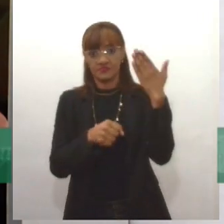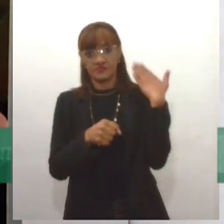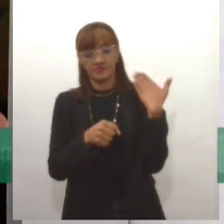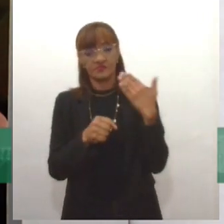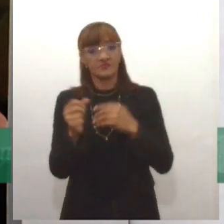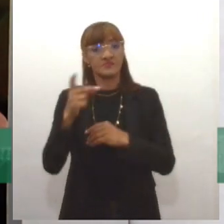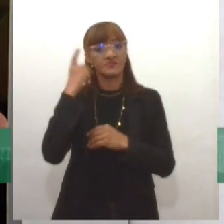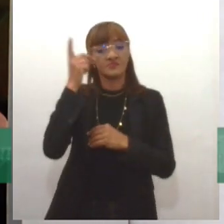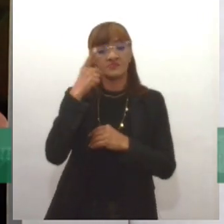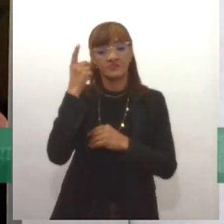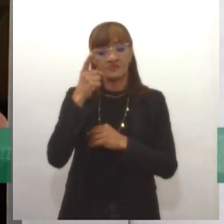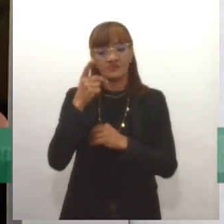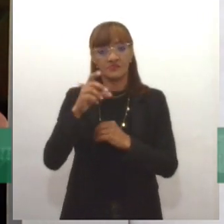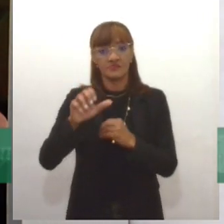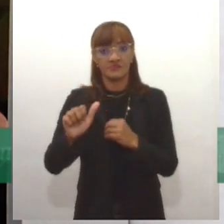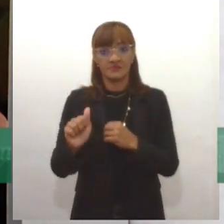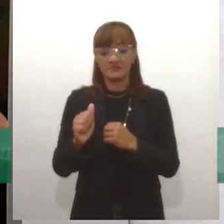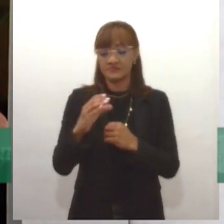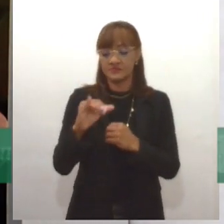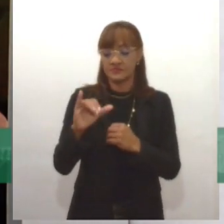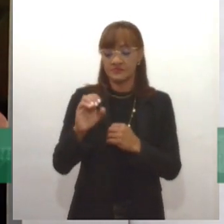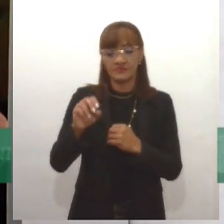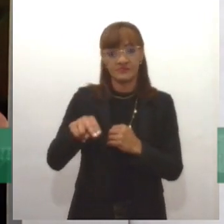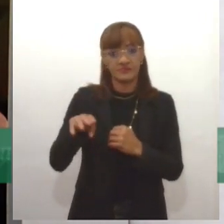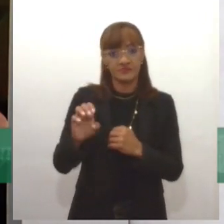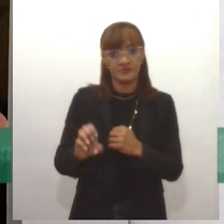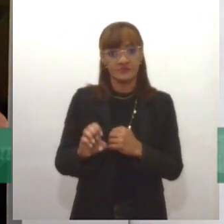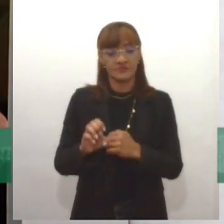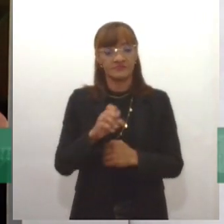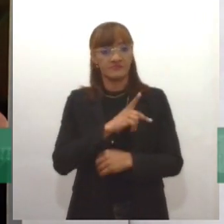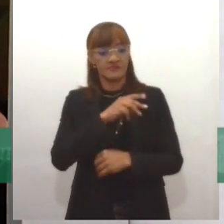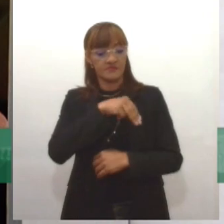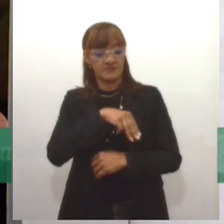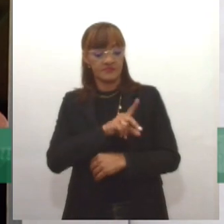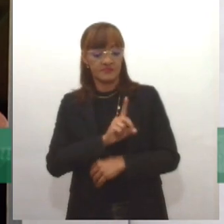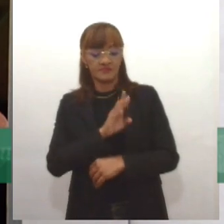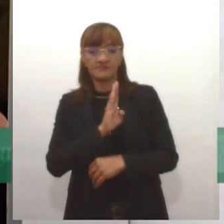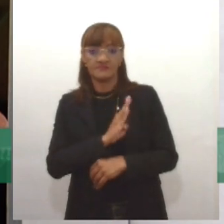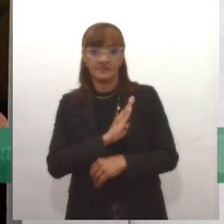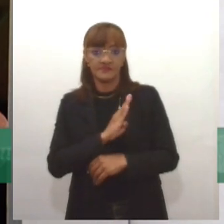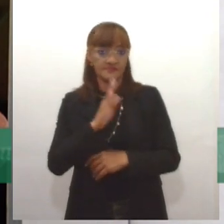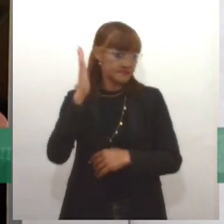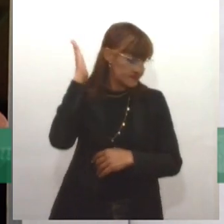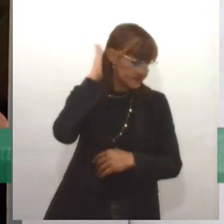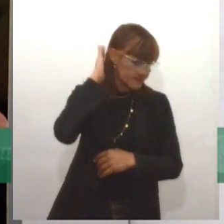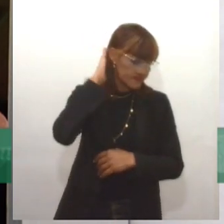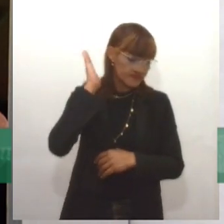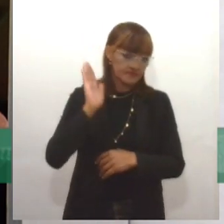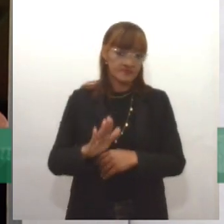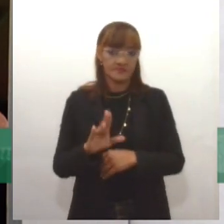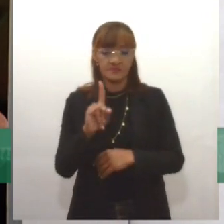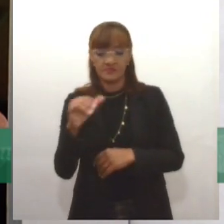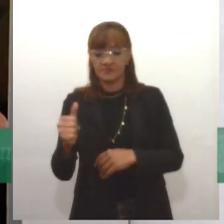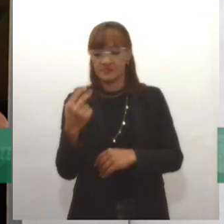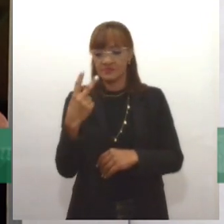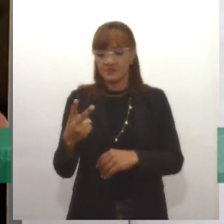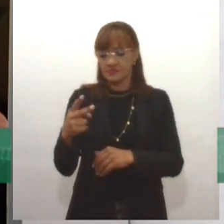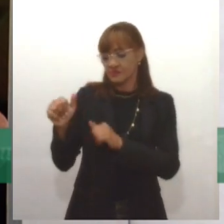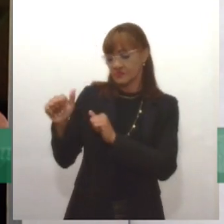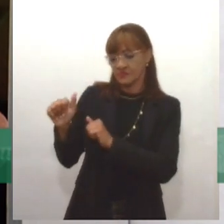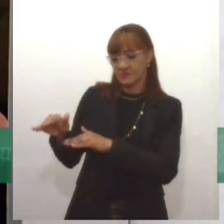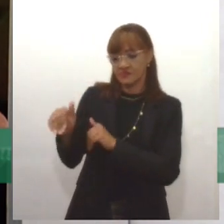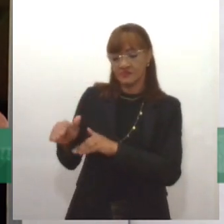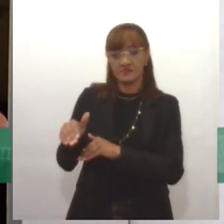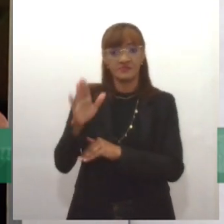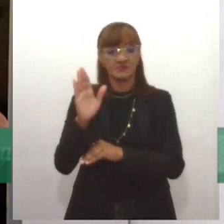Elcione Barbalho, do PMDB do Pará. No dia 2 de setembro, foi remetido ao Senado e a gente vai tratar